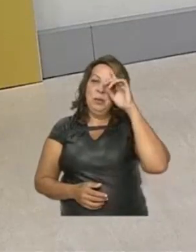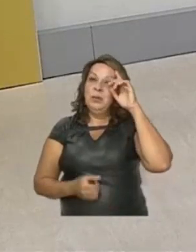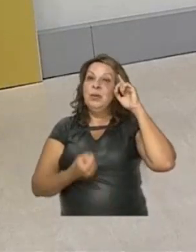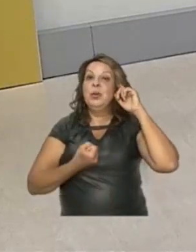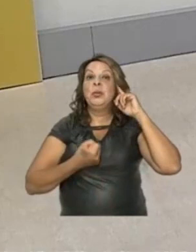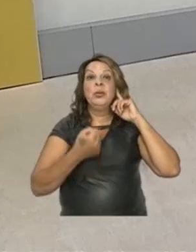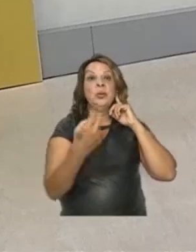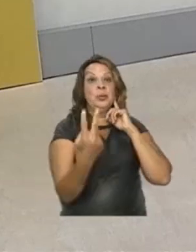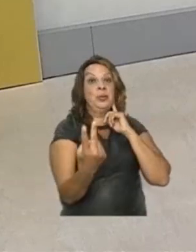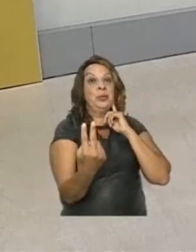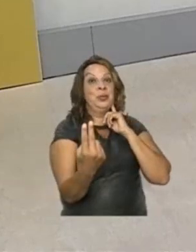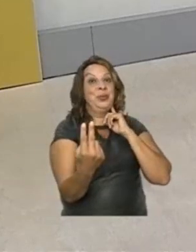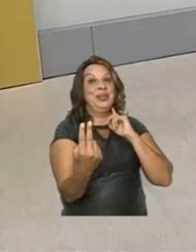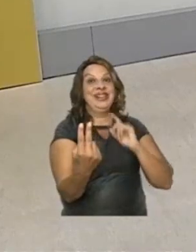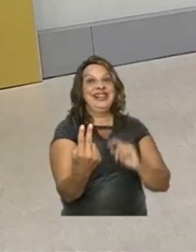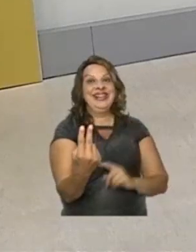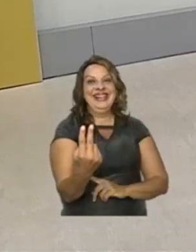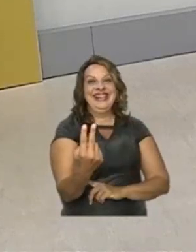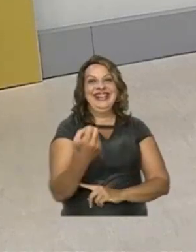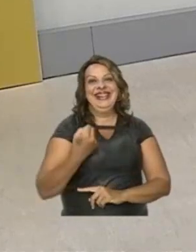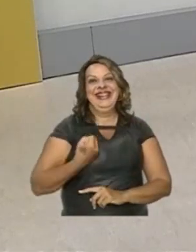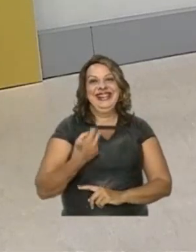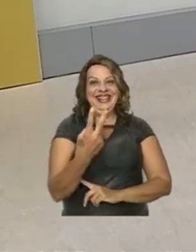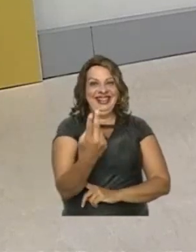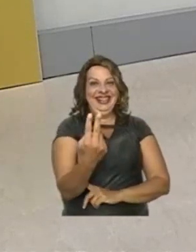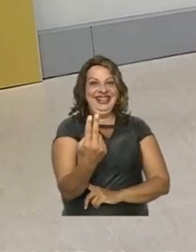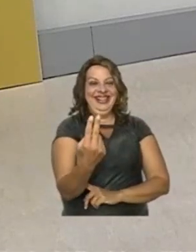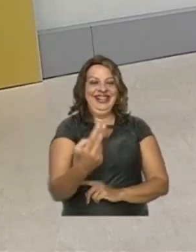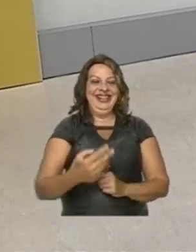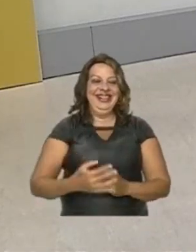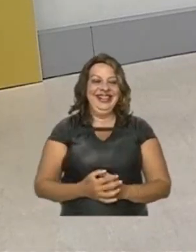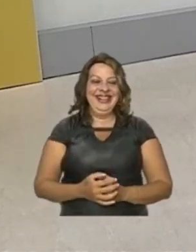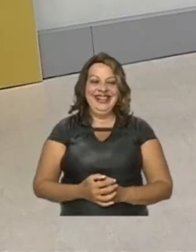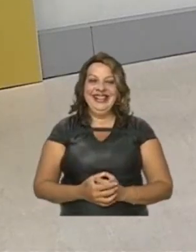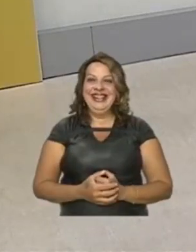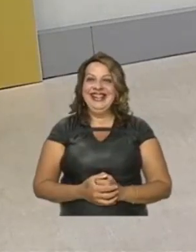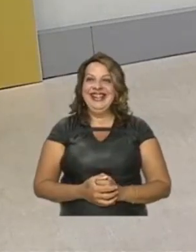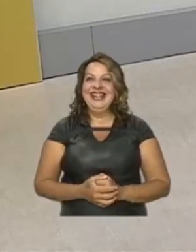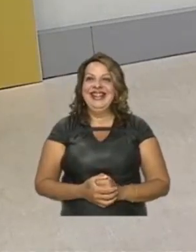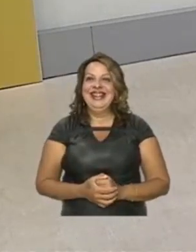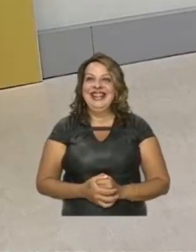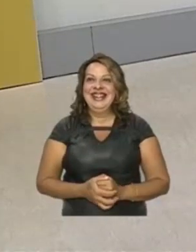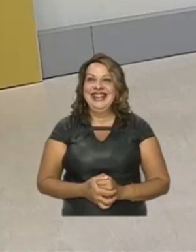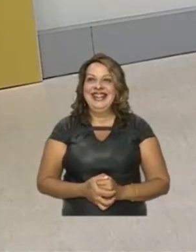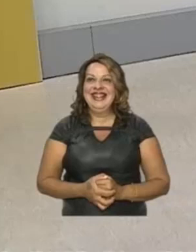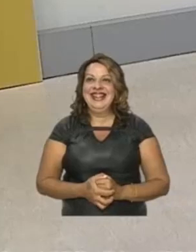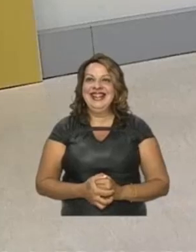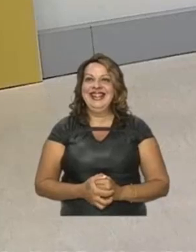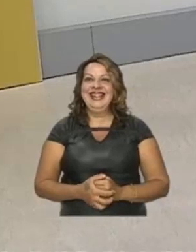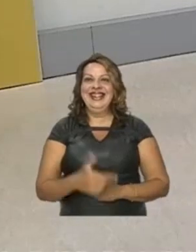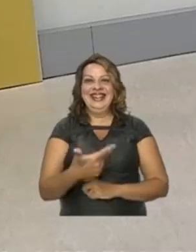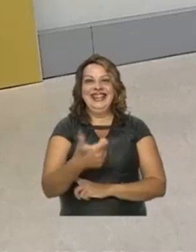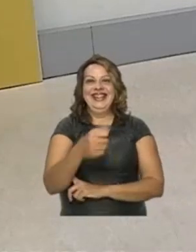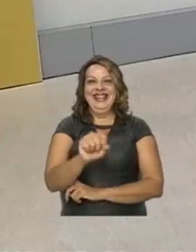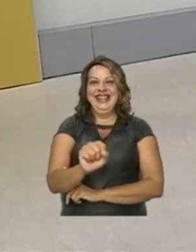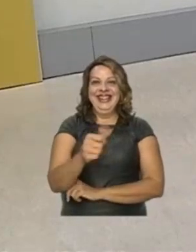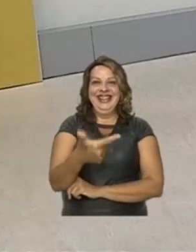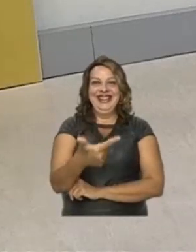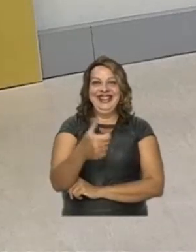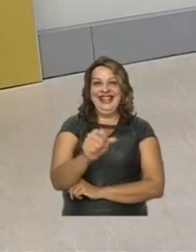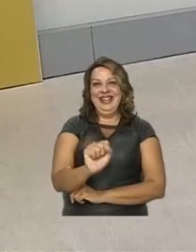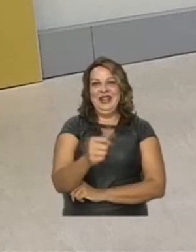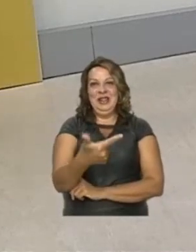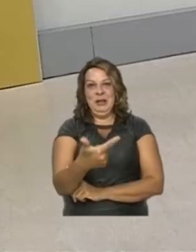número 2, número 2. Número 2, vamos lá, o número 2 já vai pro painel e o 28